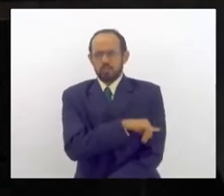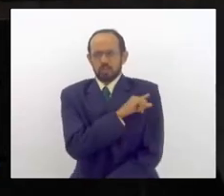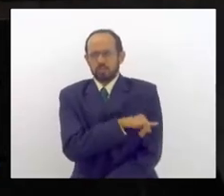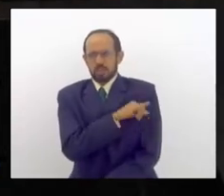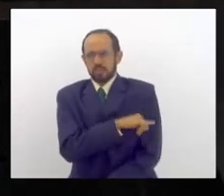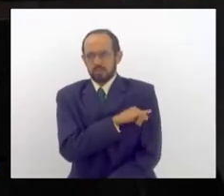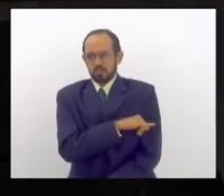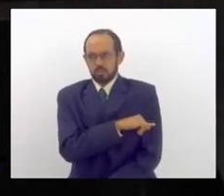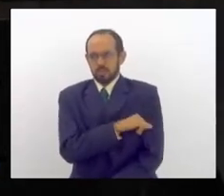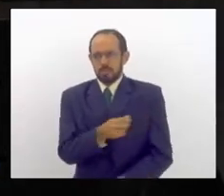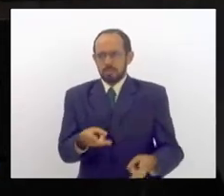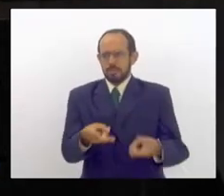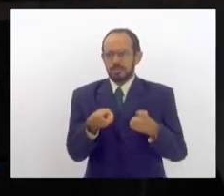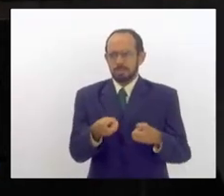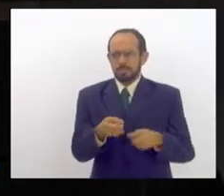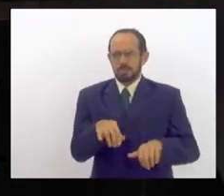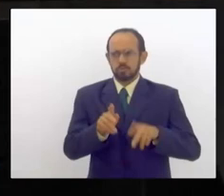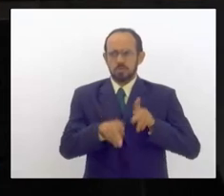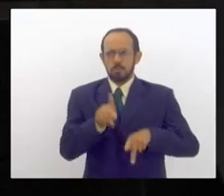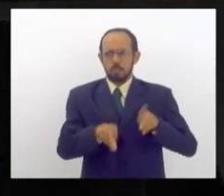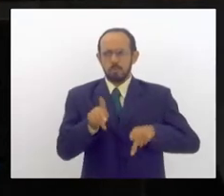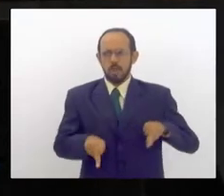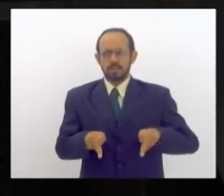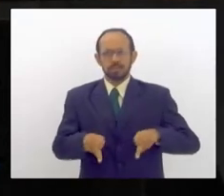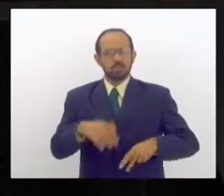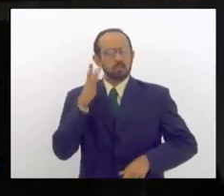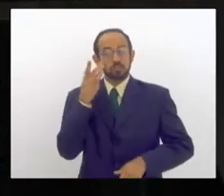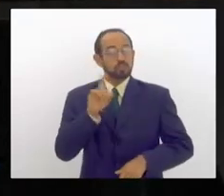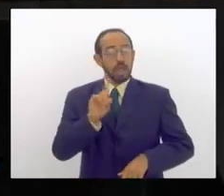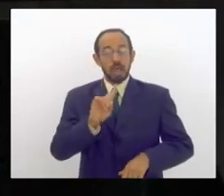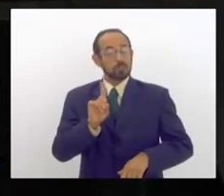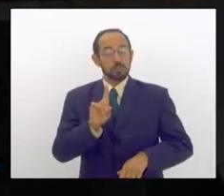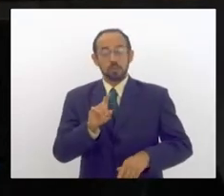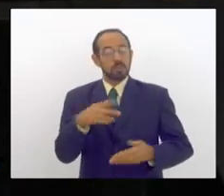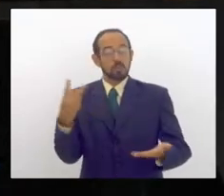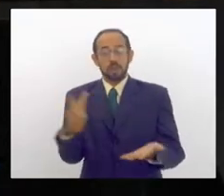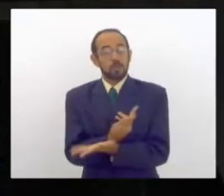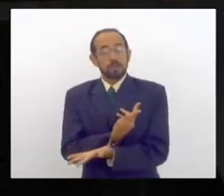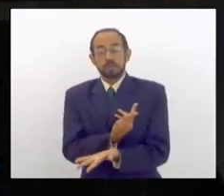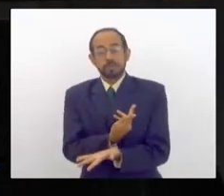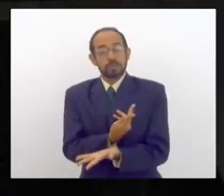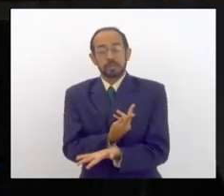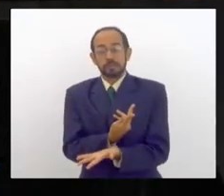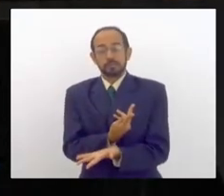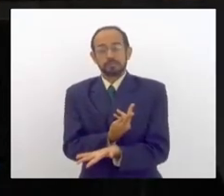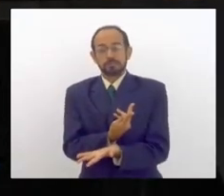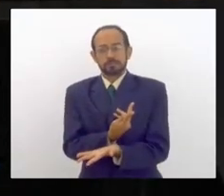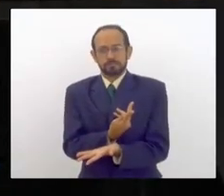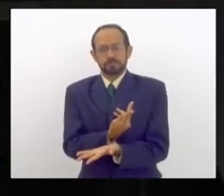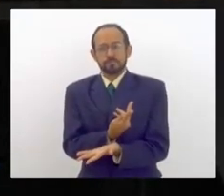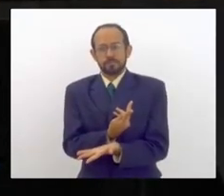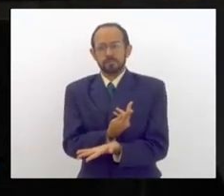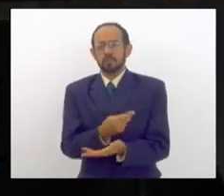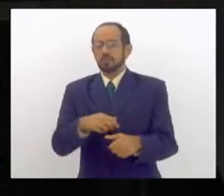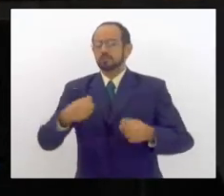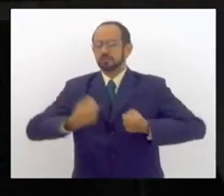vemos uma população completamente sem saber o que vai acontecer com aqueles e aquelas que